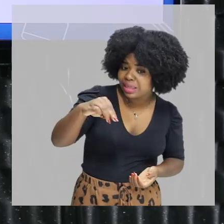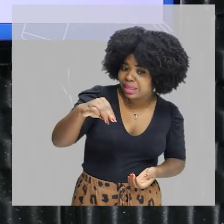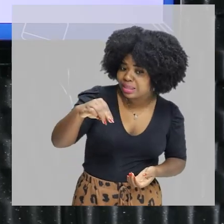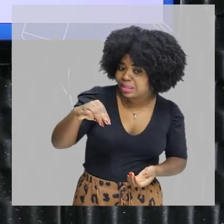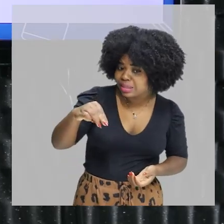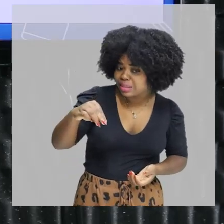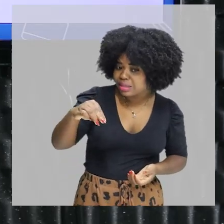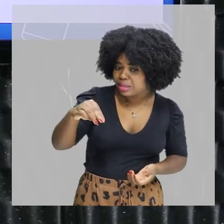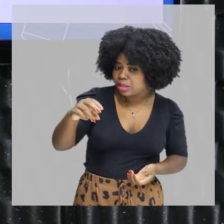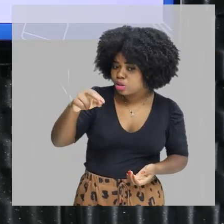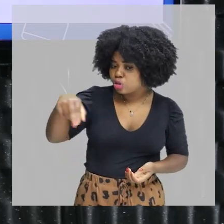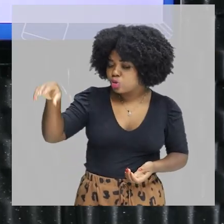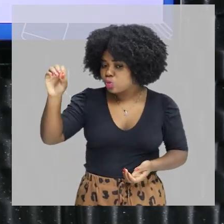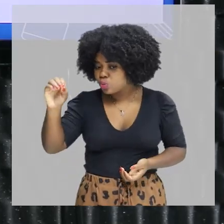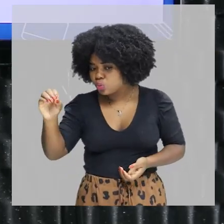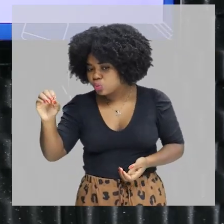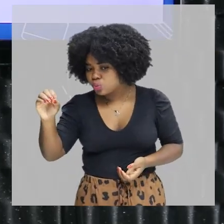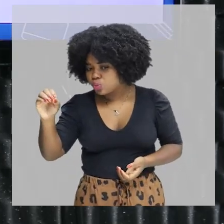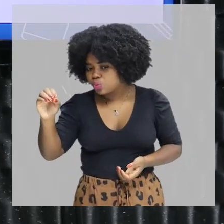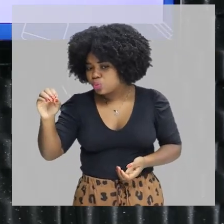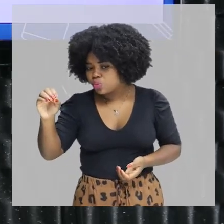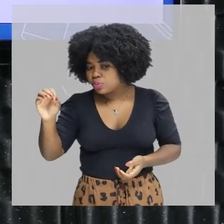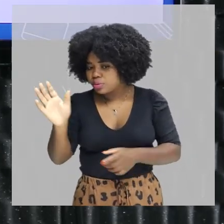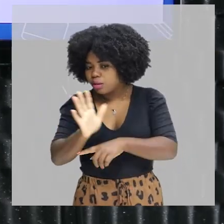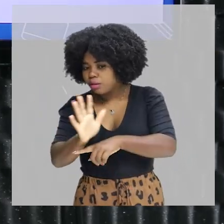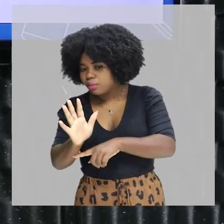seria o no aqui, porque eu fui em o cinema.